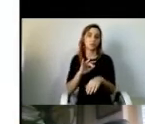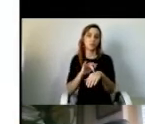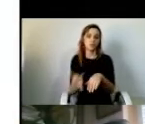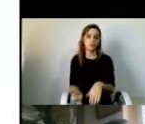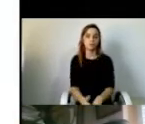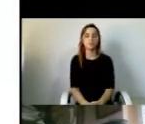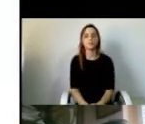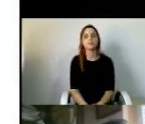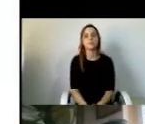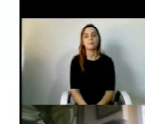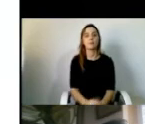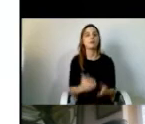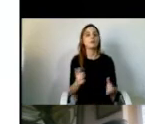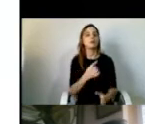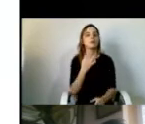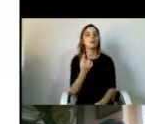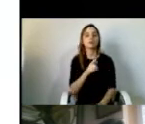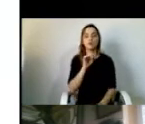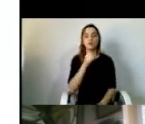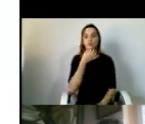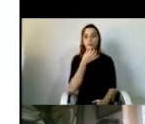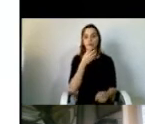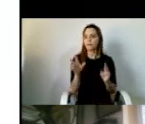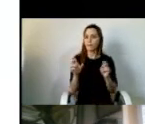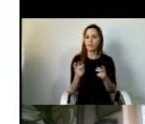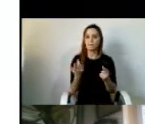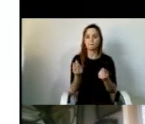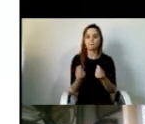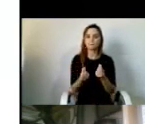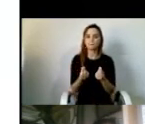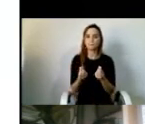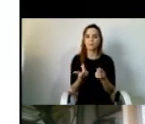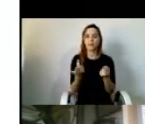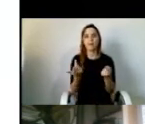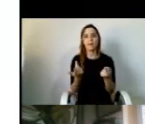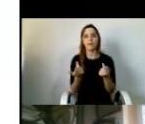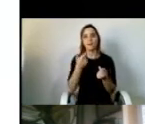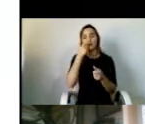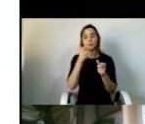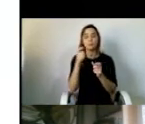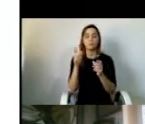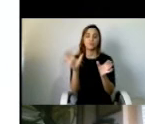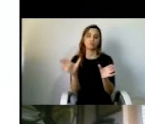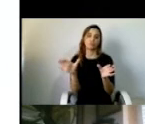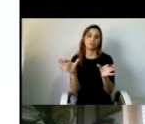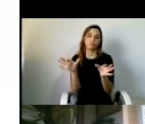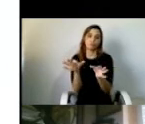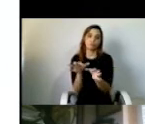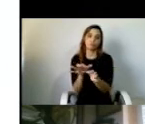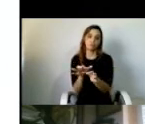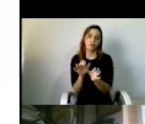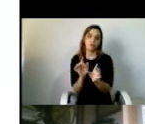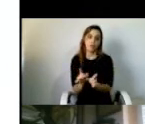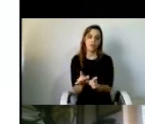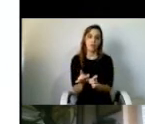Portanto, estamos a falar de um universo que é ligeiramente mais reduzido do que o universo da